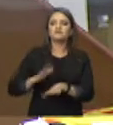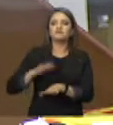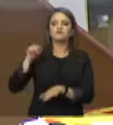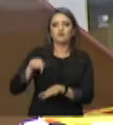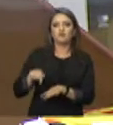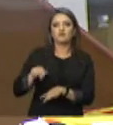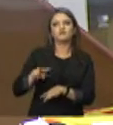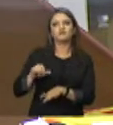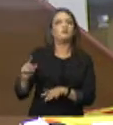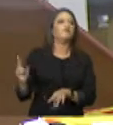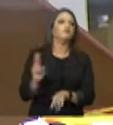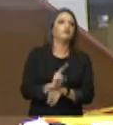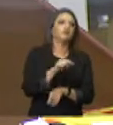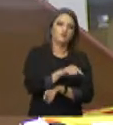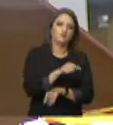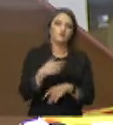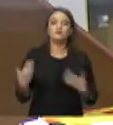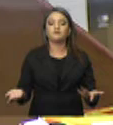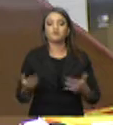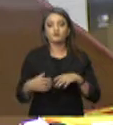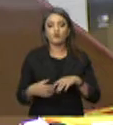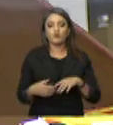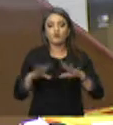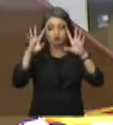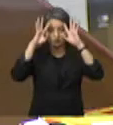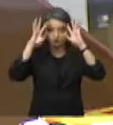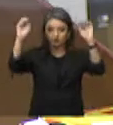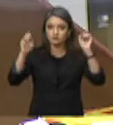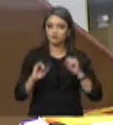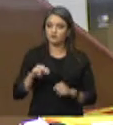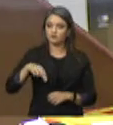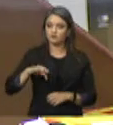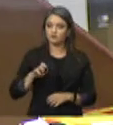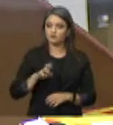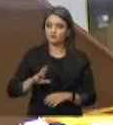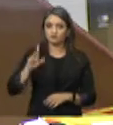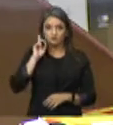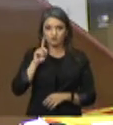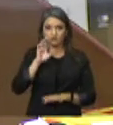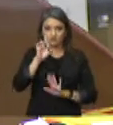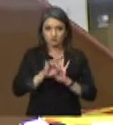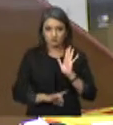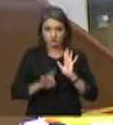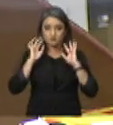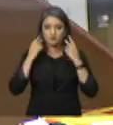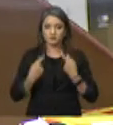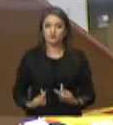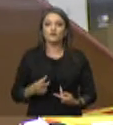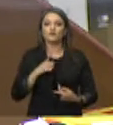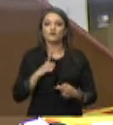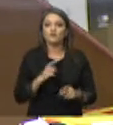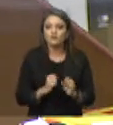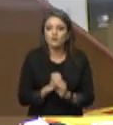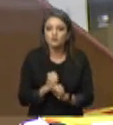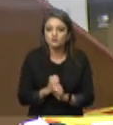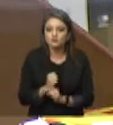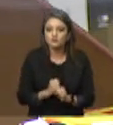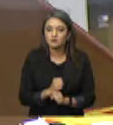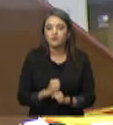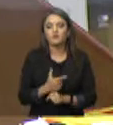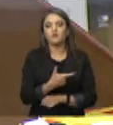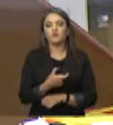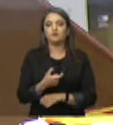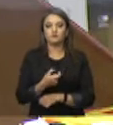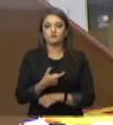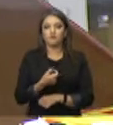será por isso beneficiada a corte interamericana de direitos humanos em Tribunal constitucional versus peru em 2001 definiu diretrizes de